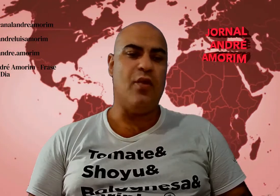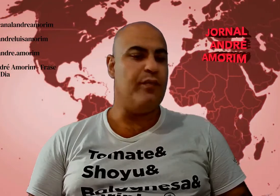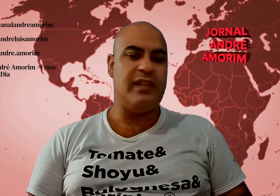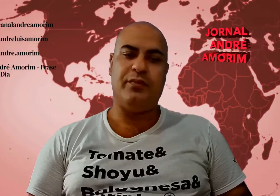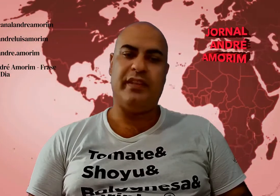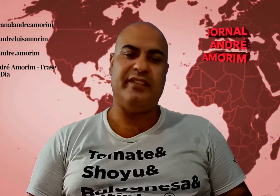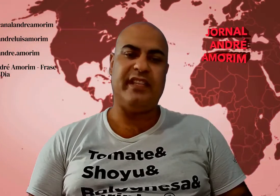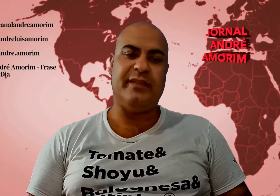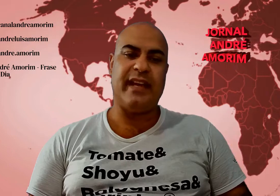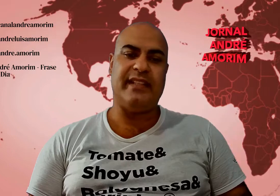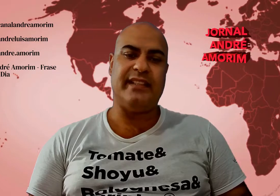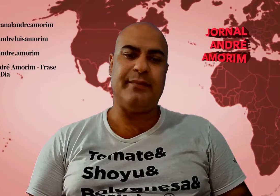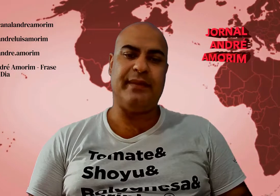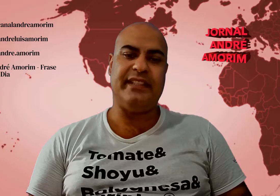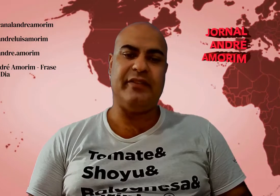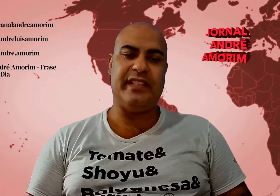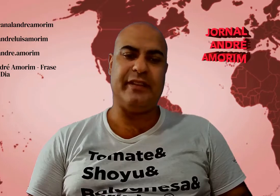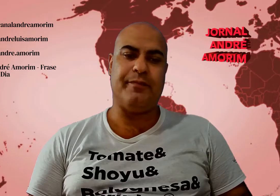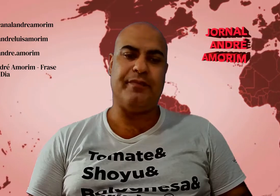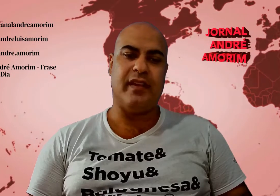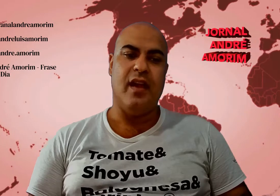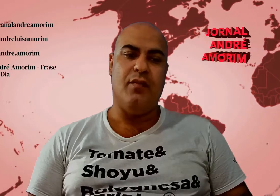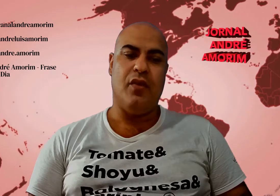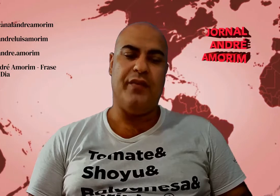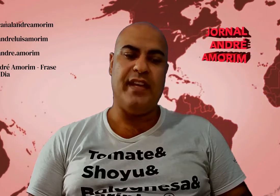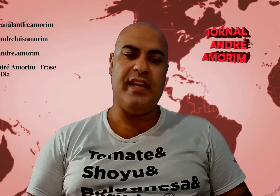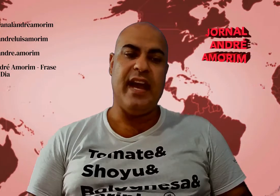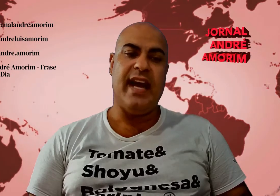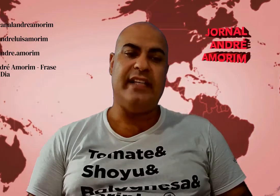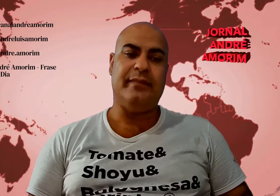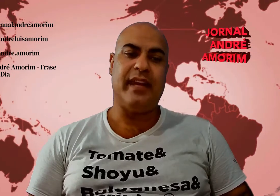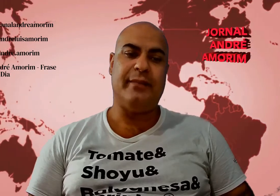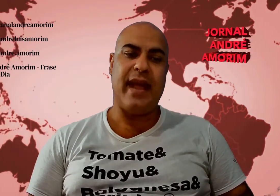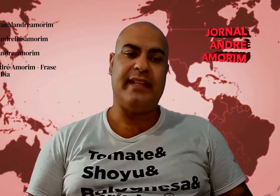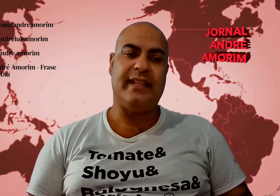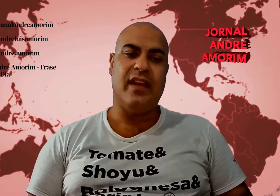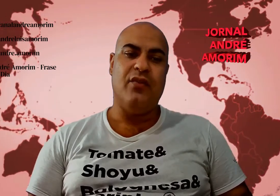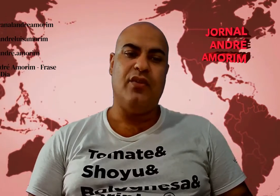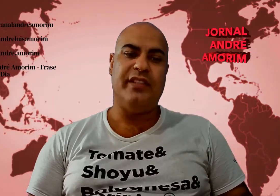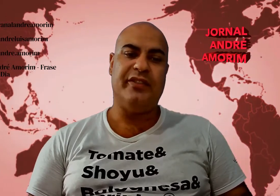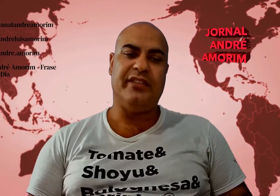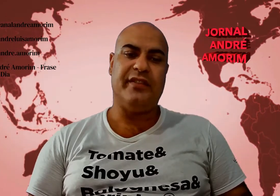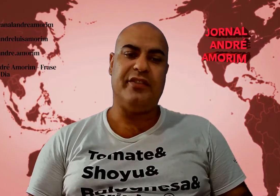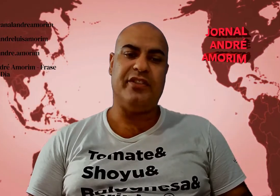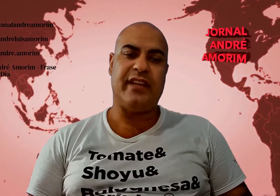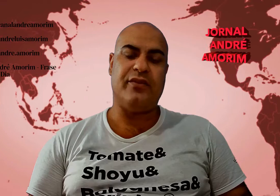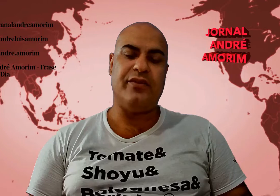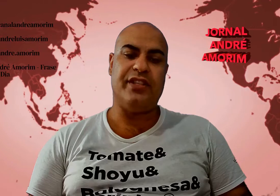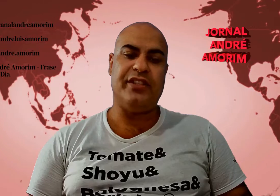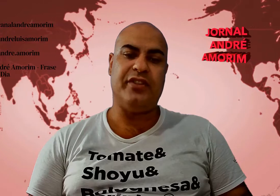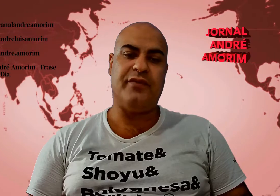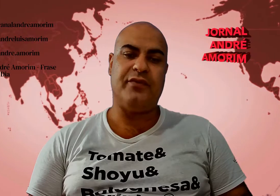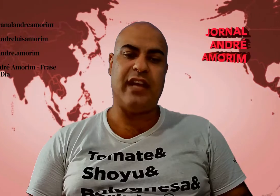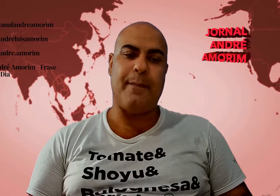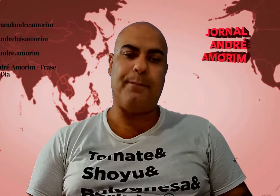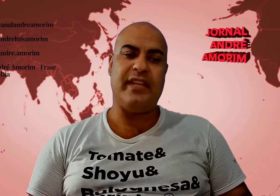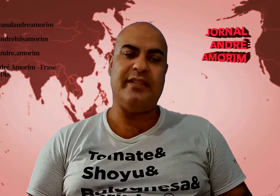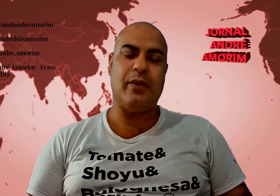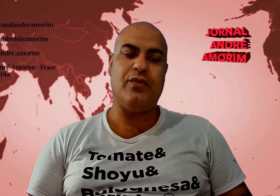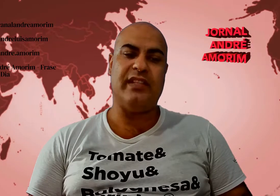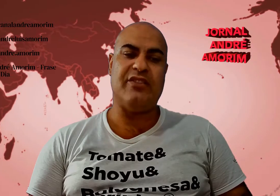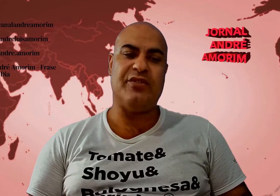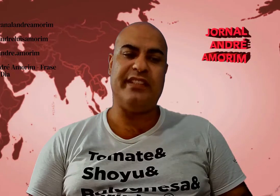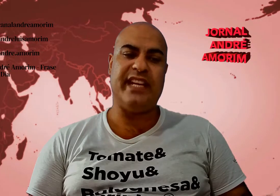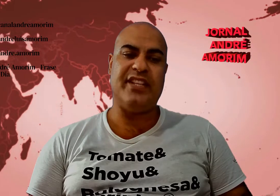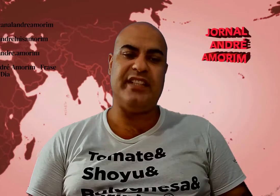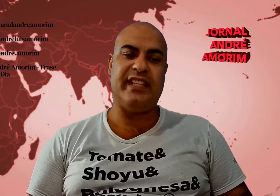sustenta que não houve manipulação das máquinas da empresa na ocasião. Por fim, a Smartmatic forneceu serviços de tecnologia e software apenas